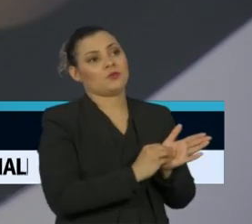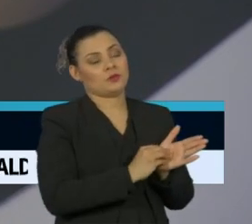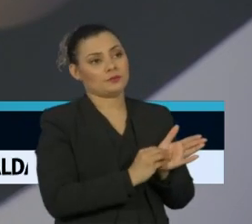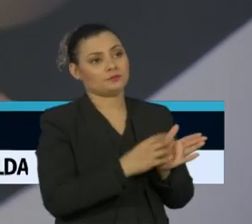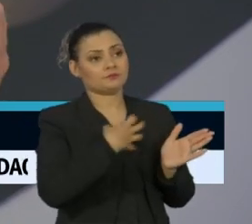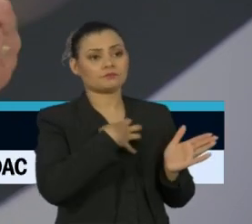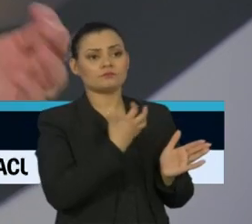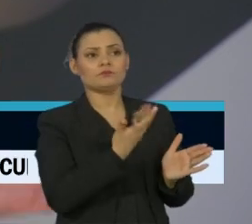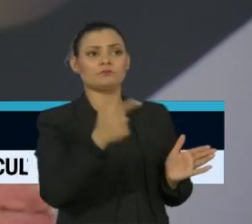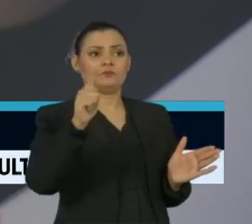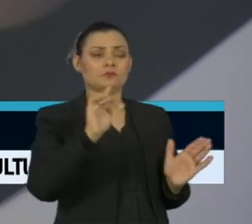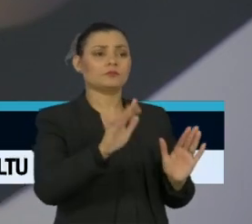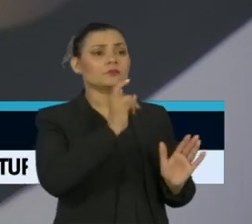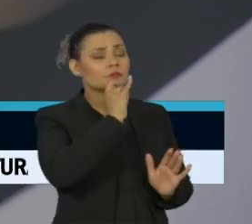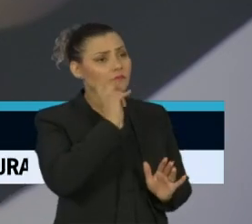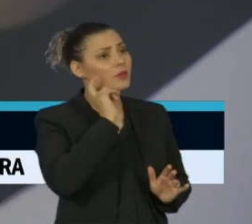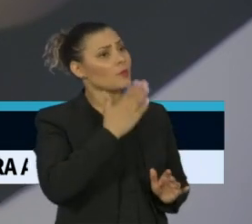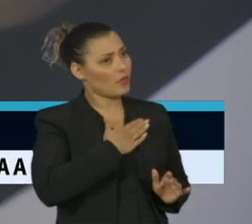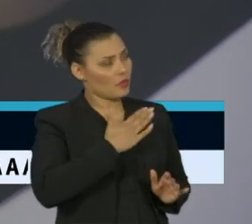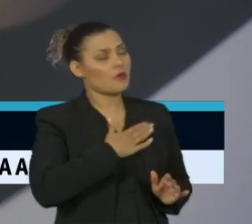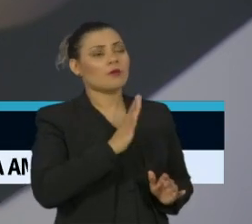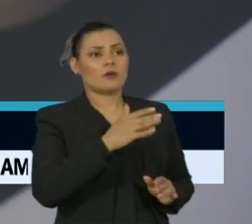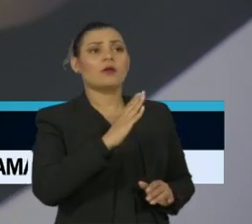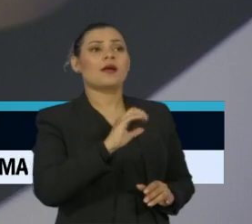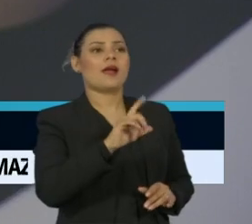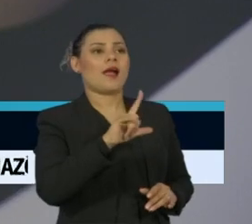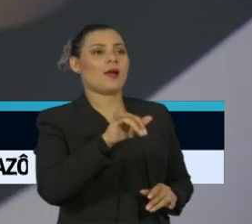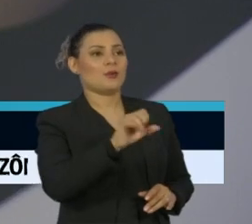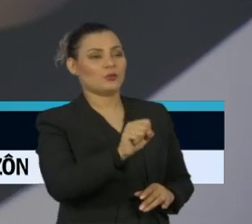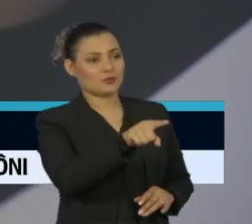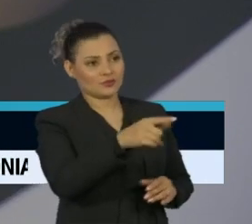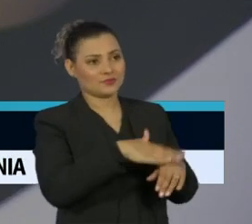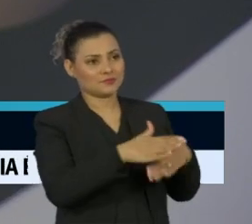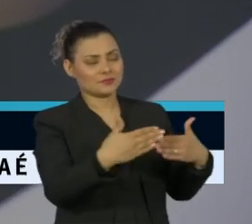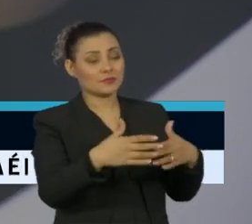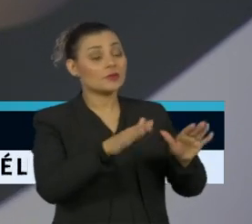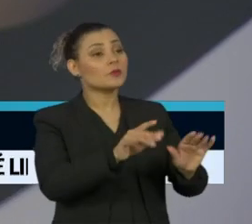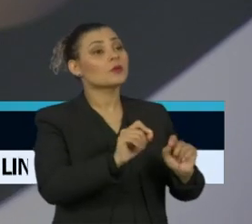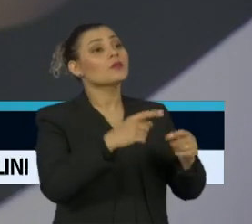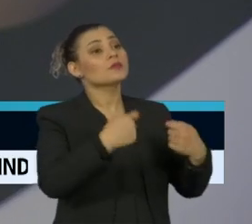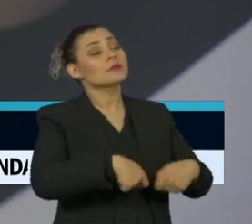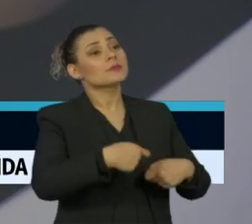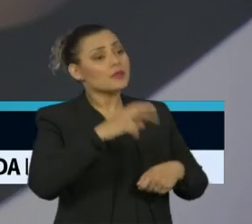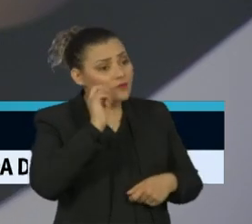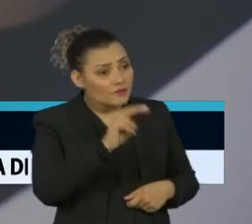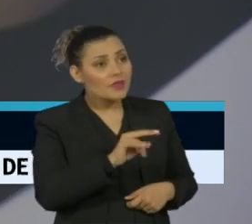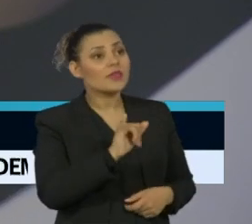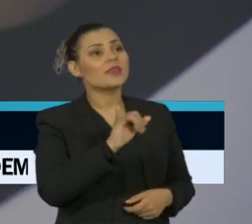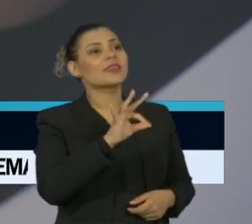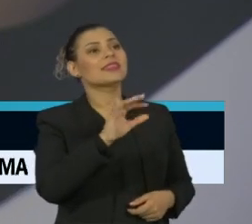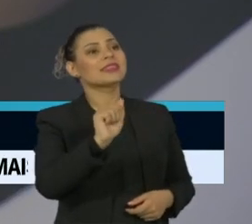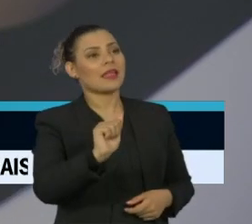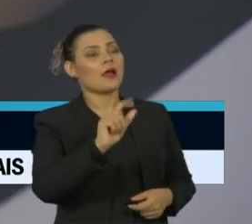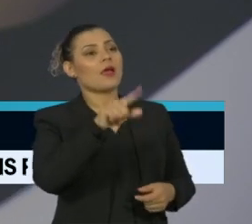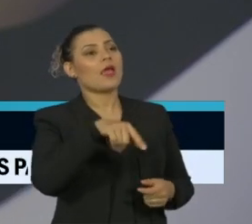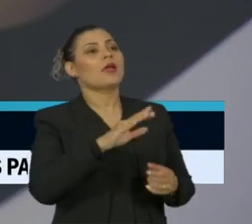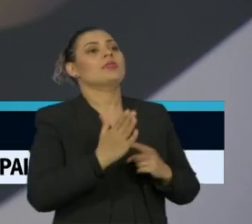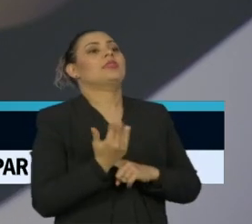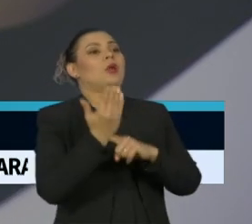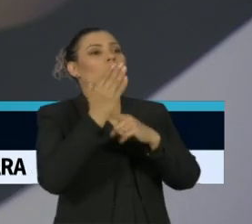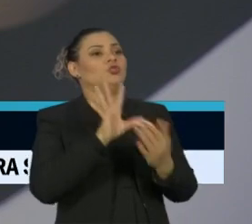como é que você vai eu como já disse o seu carlos nobre uma vez mas você tem que ter uma instituto muita da amazônia instituto